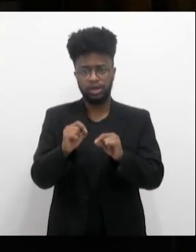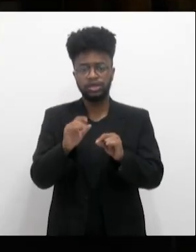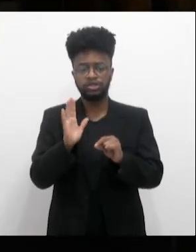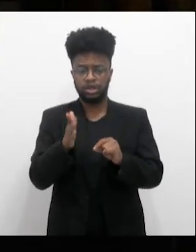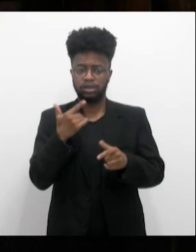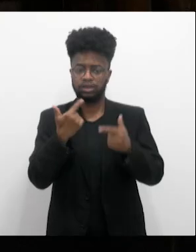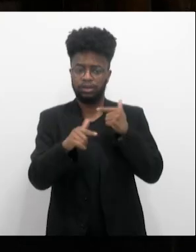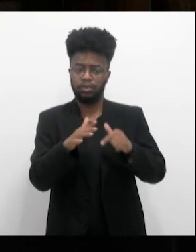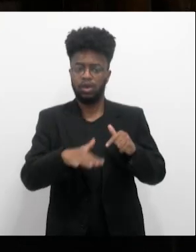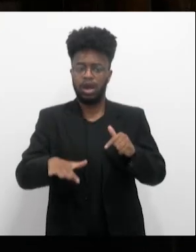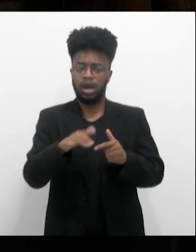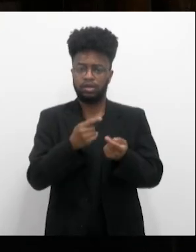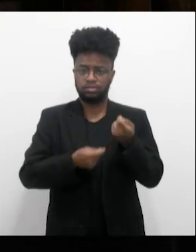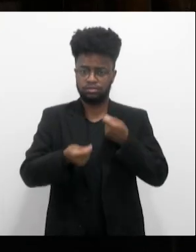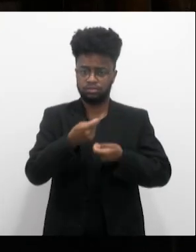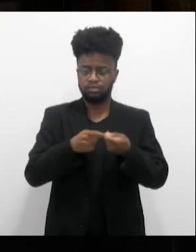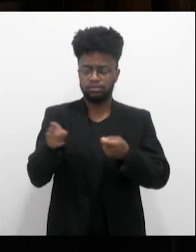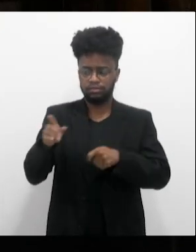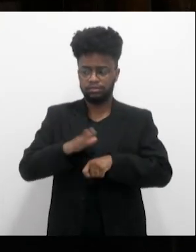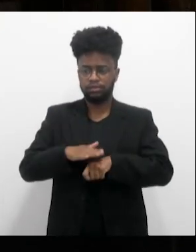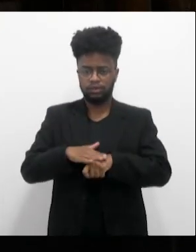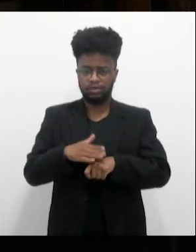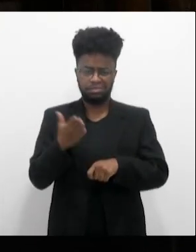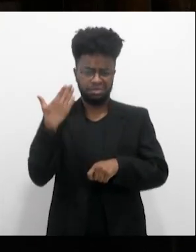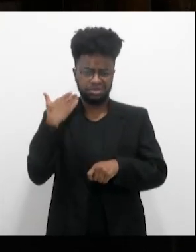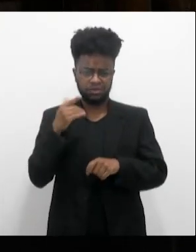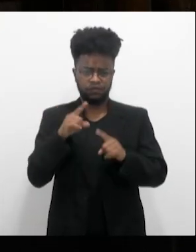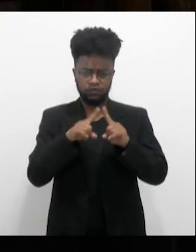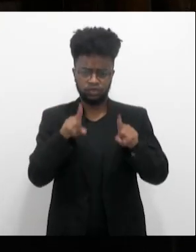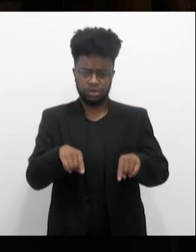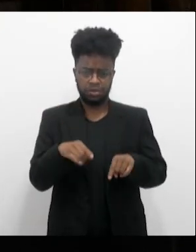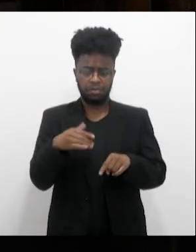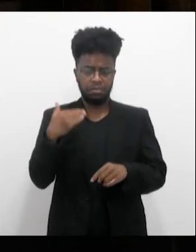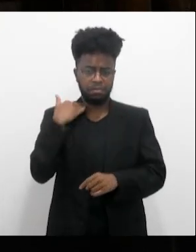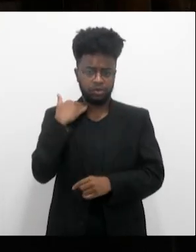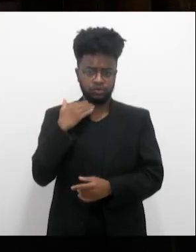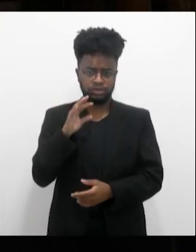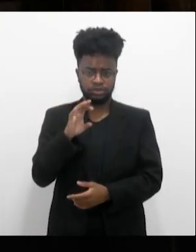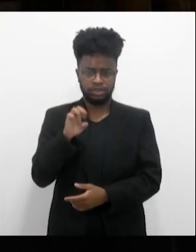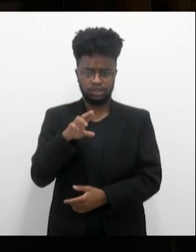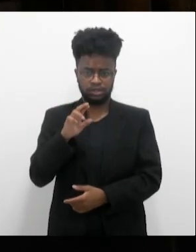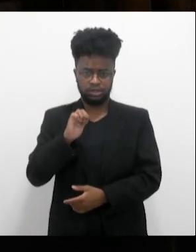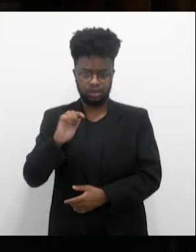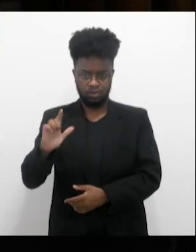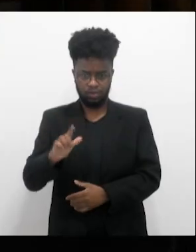finanças, que o senhor é um funcionário, ou foi, do Banco Central.